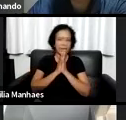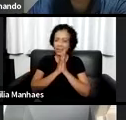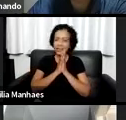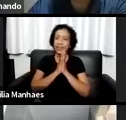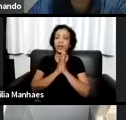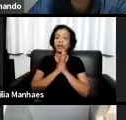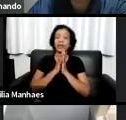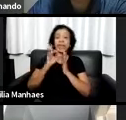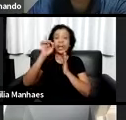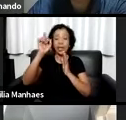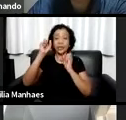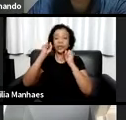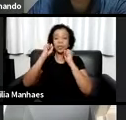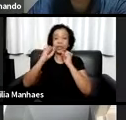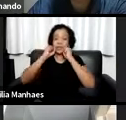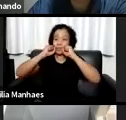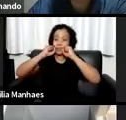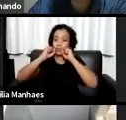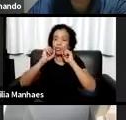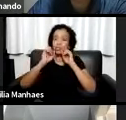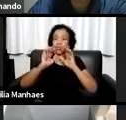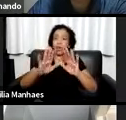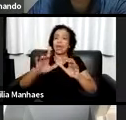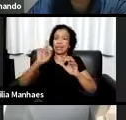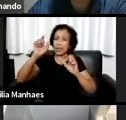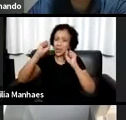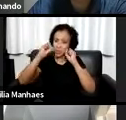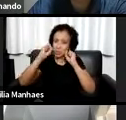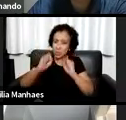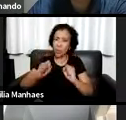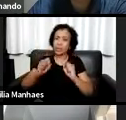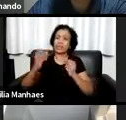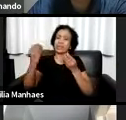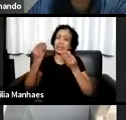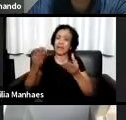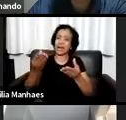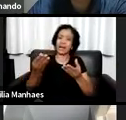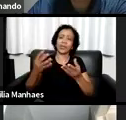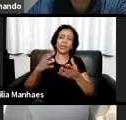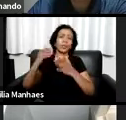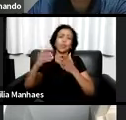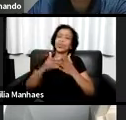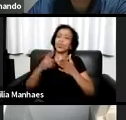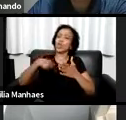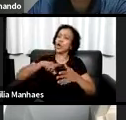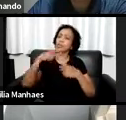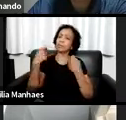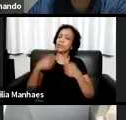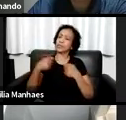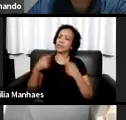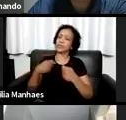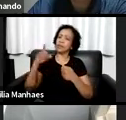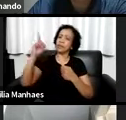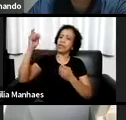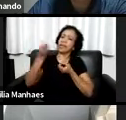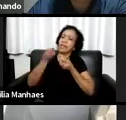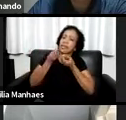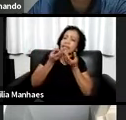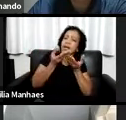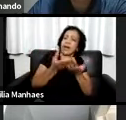Deus intervenha com a sua graça e com a sua misericórdia. Então vamos concluir